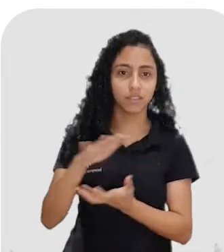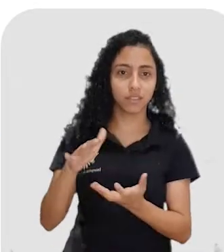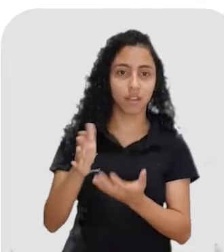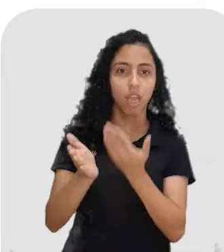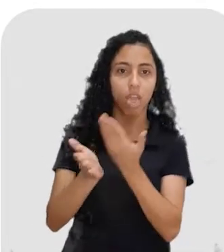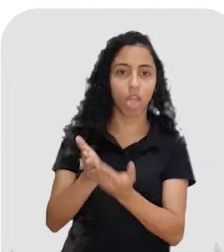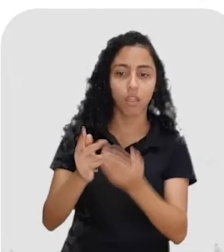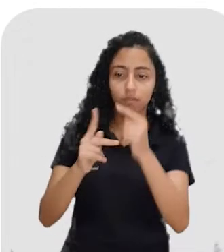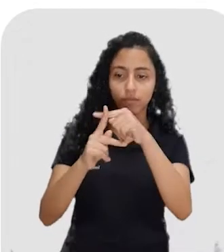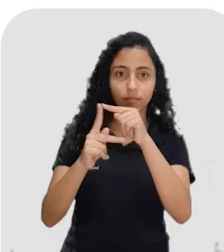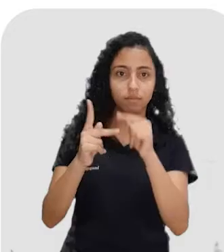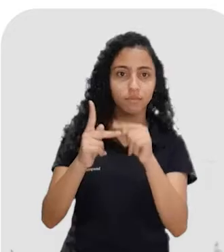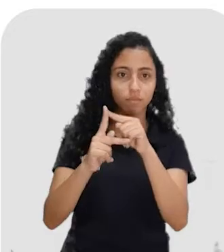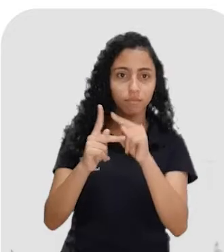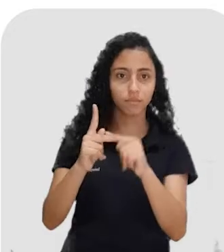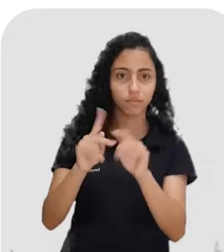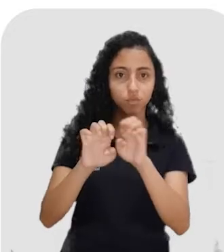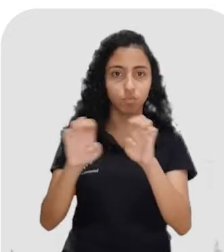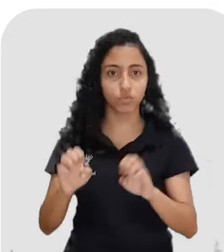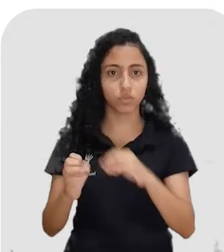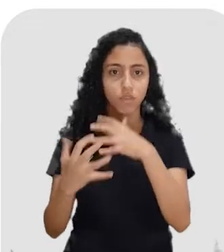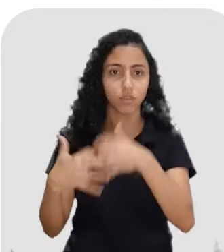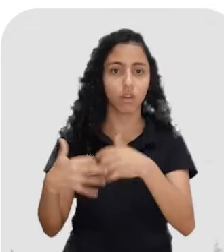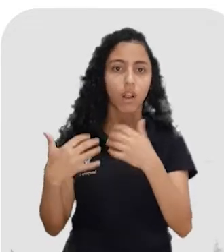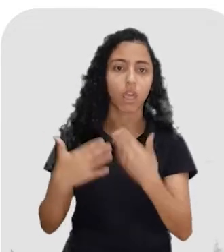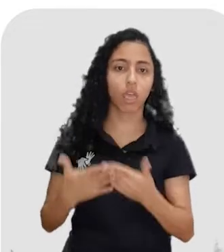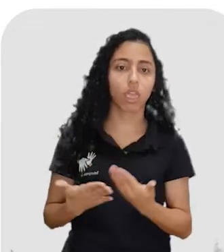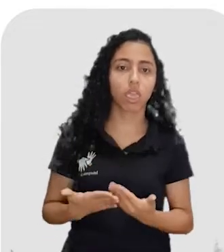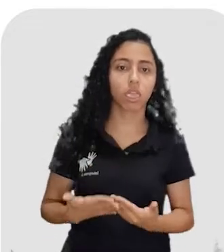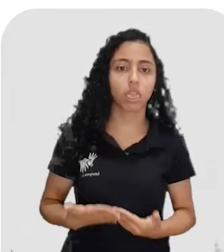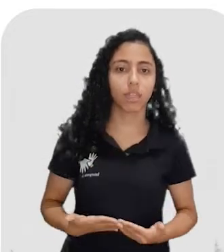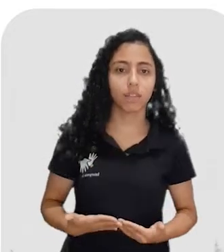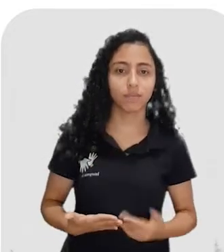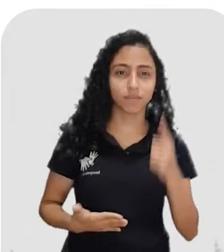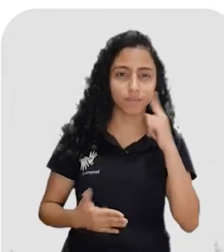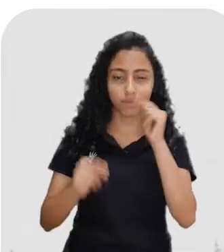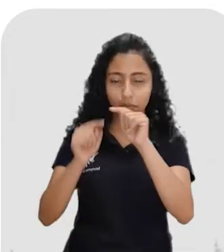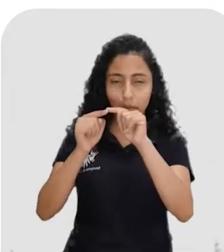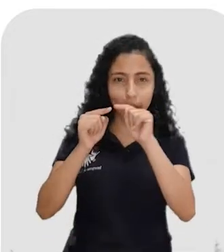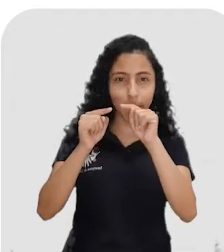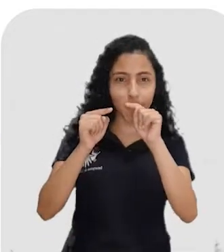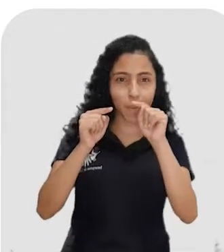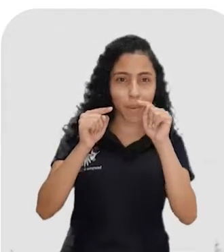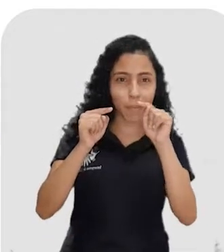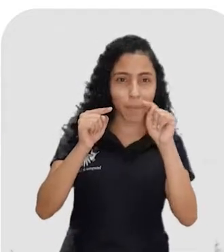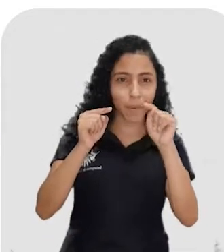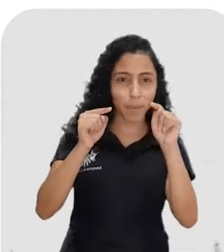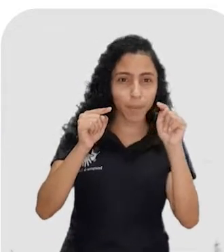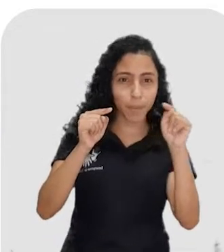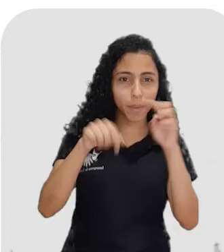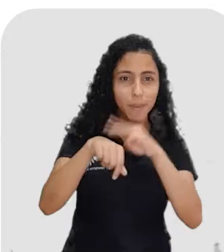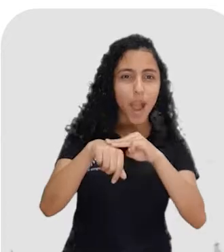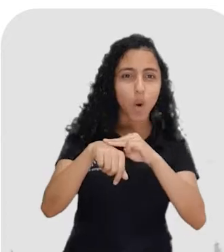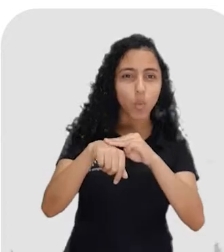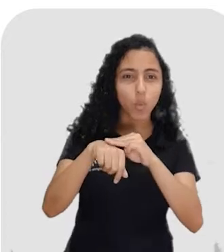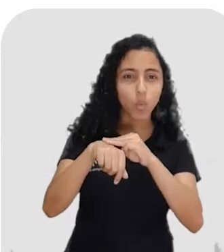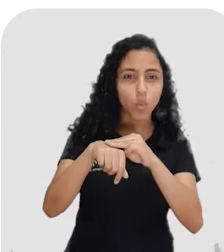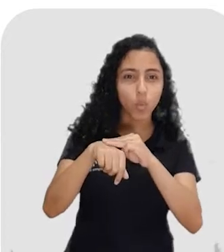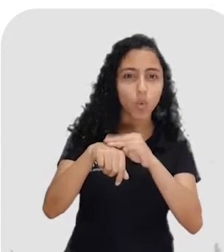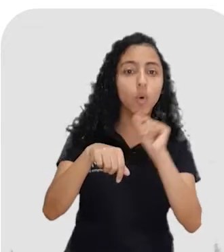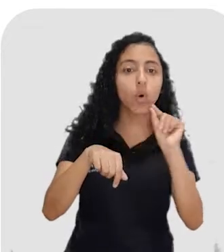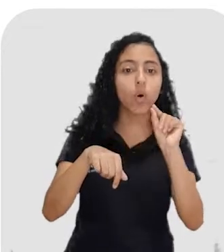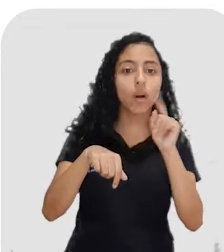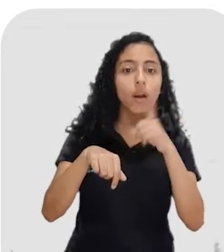simplificação desses ecossistemas que vão perdendo estrutura e função. Então, aquela linha que a gente consegue ver pontilhada,